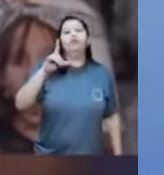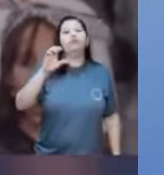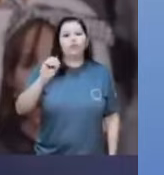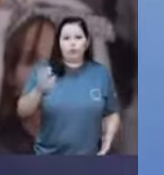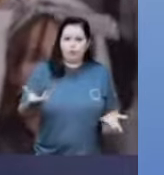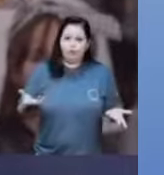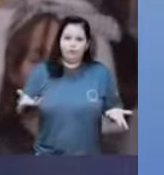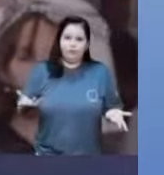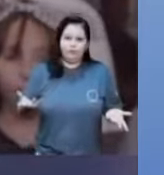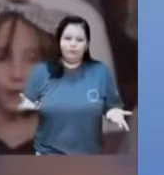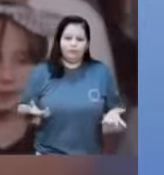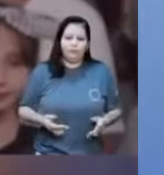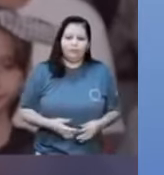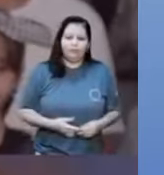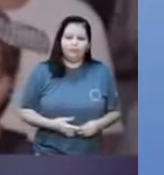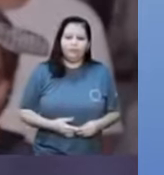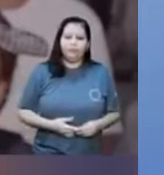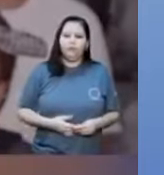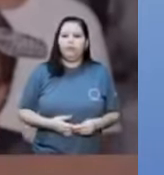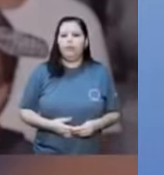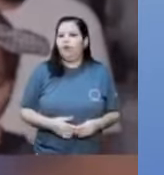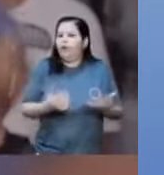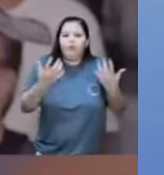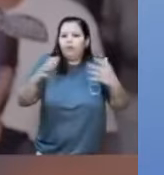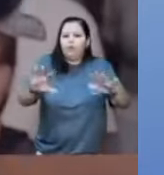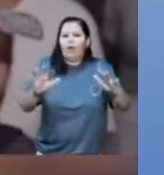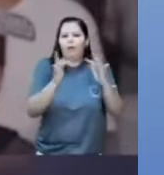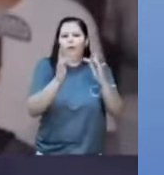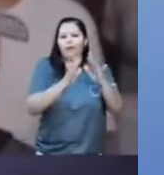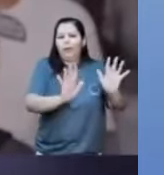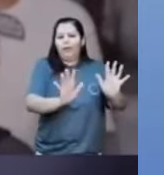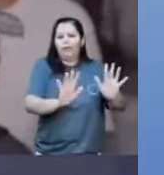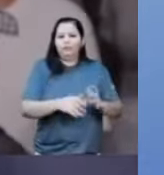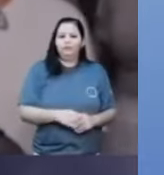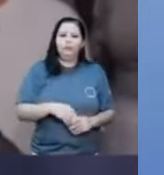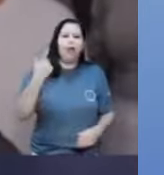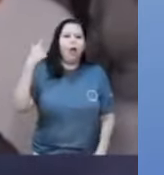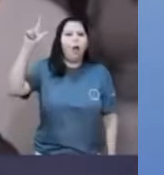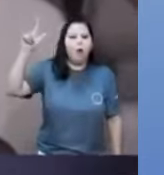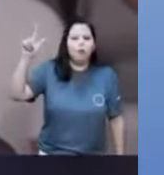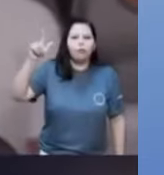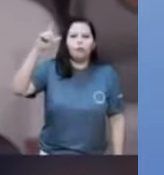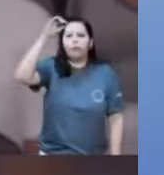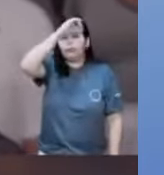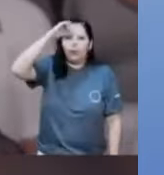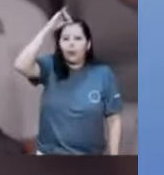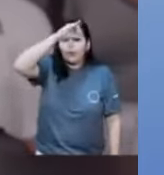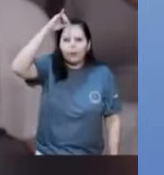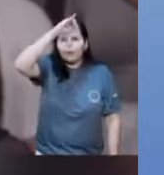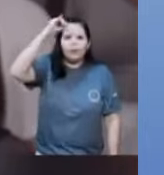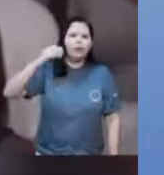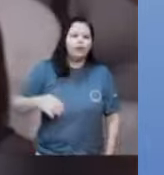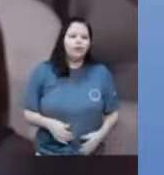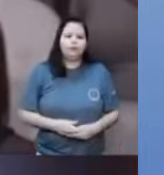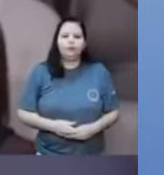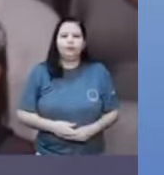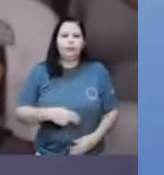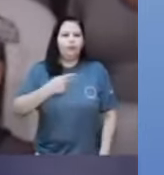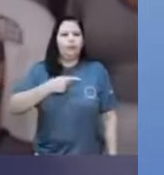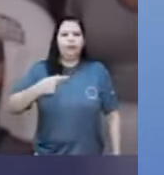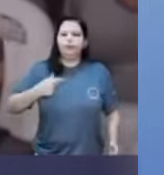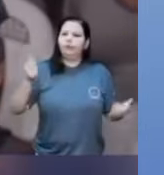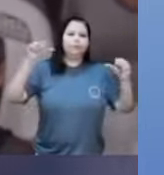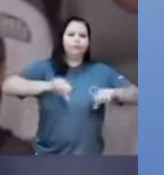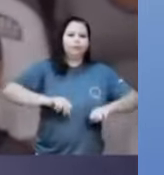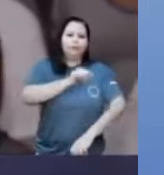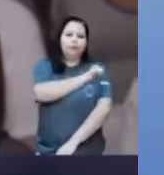Aleluia tá orientando não quero nem tá lá no áudio aí vem um outro bobo um Medíocre falido como o Pastor aqui do